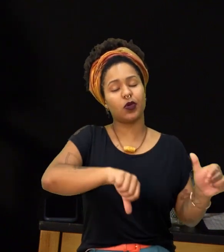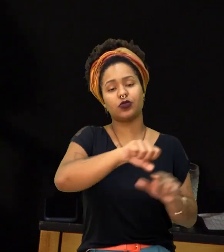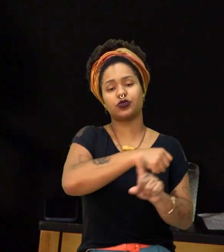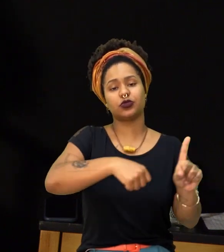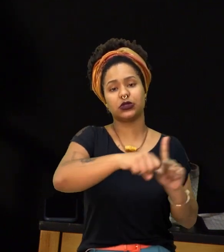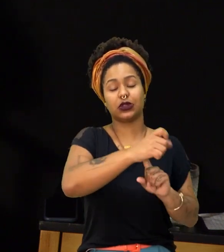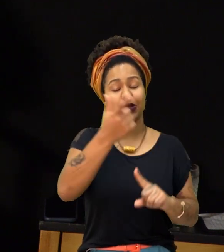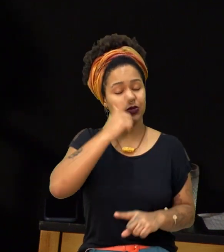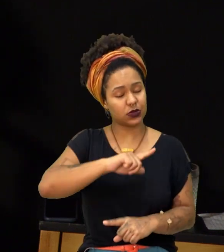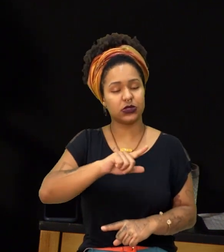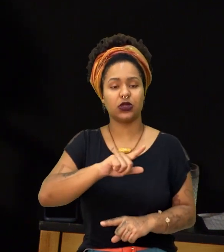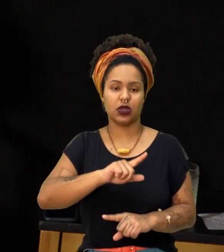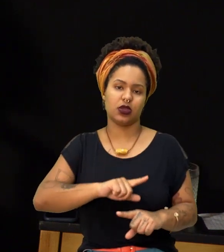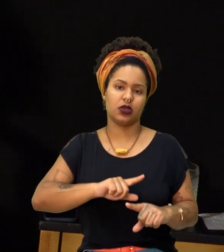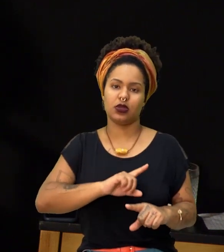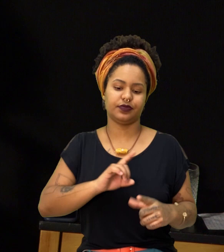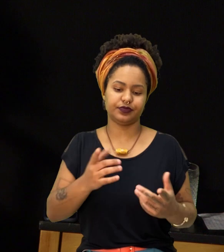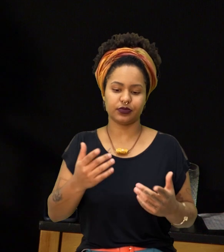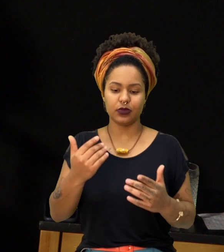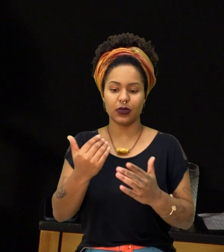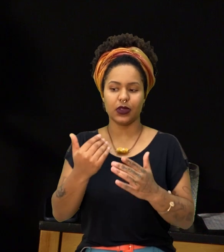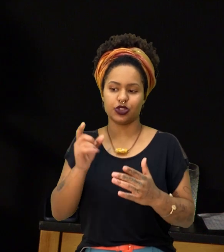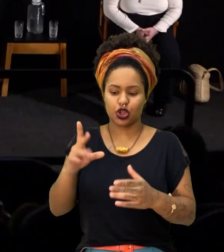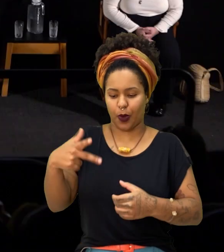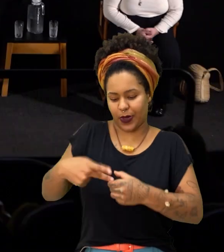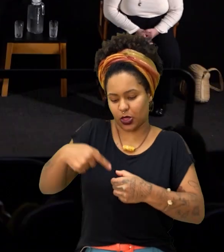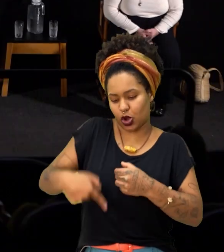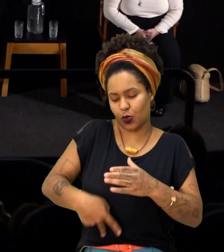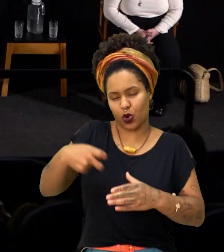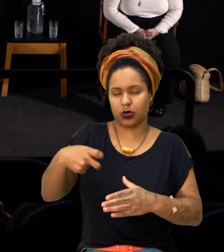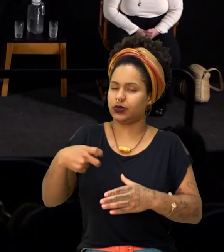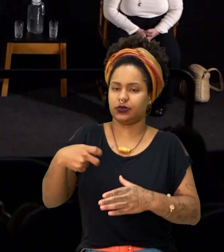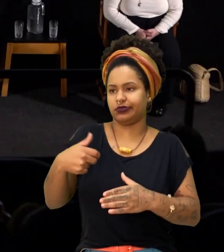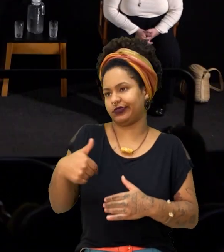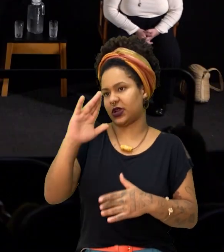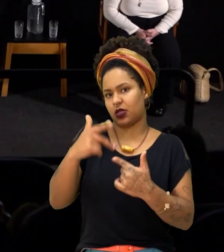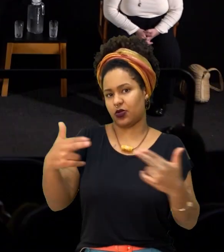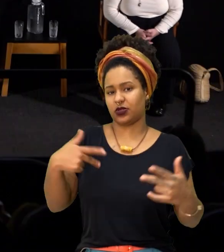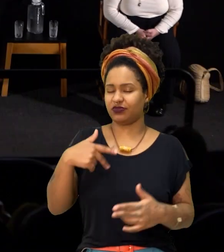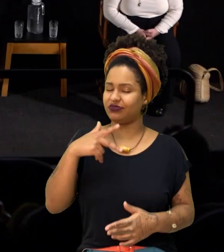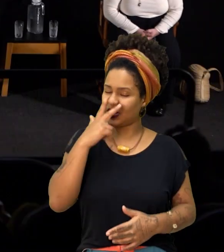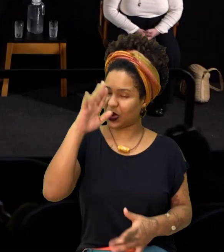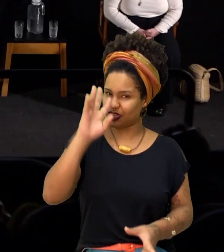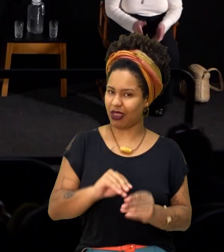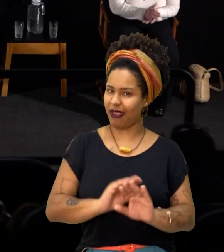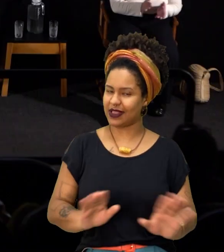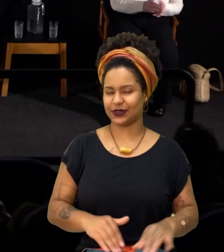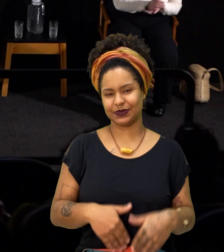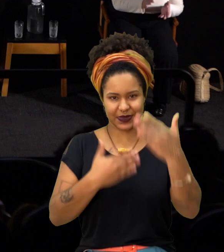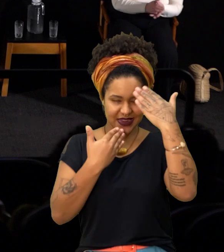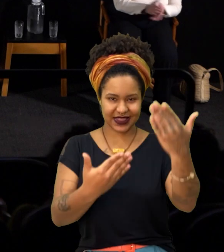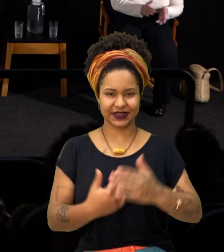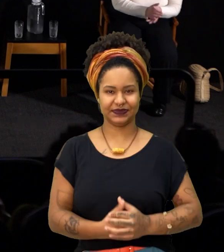para além do petróleo. E acho que é isso. Obrigado.